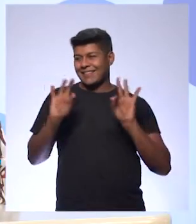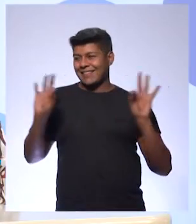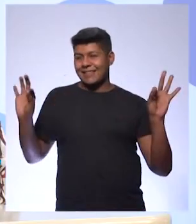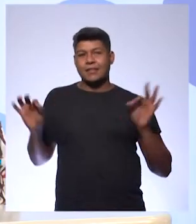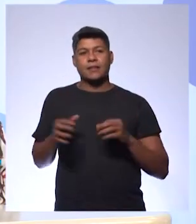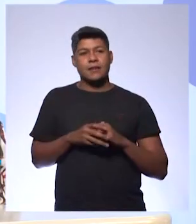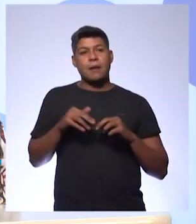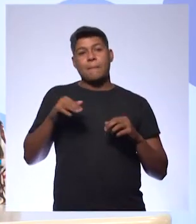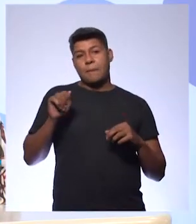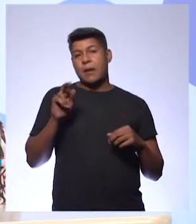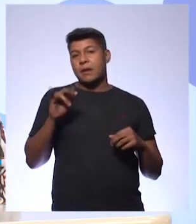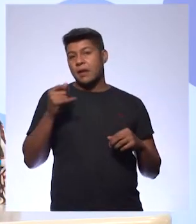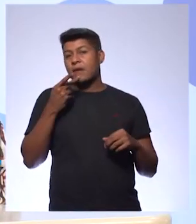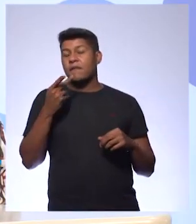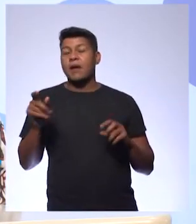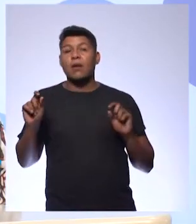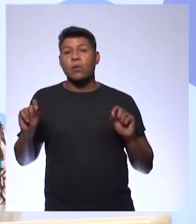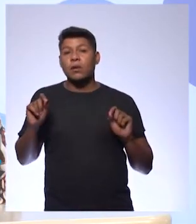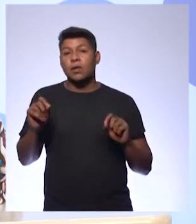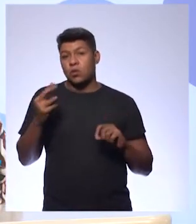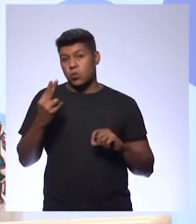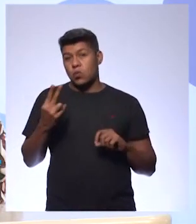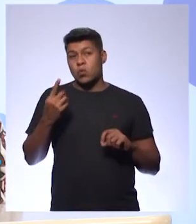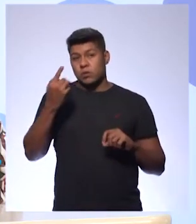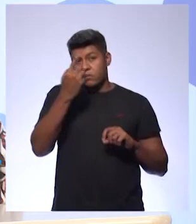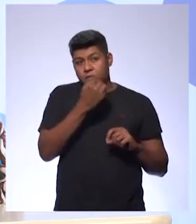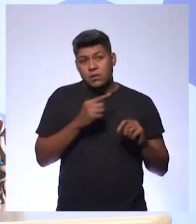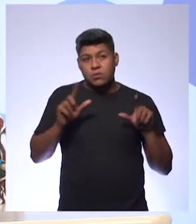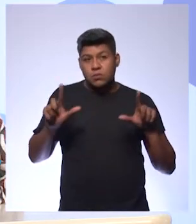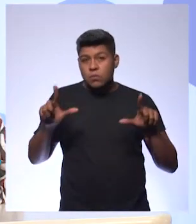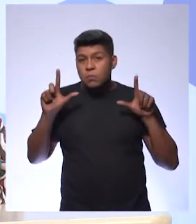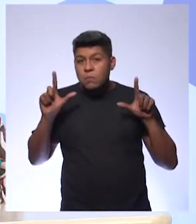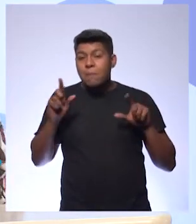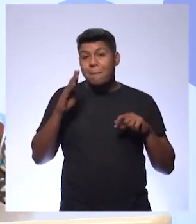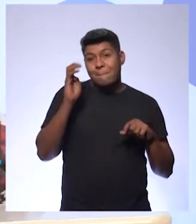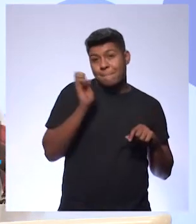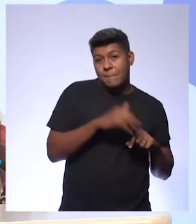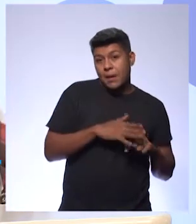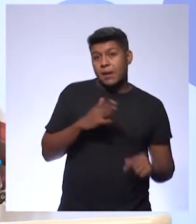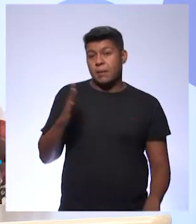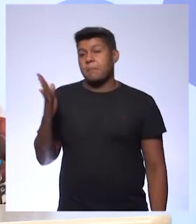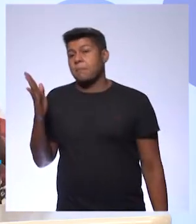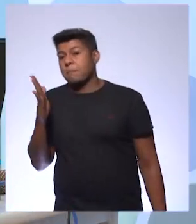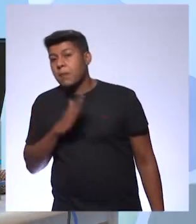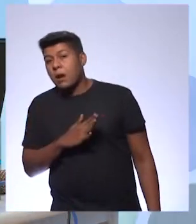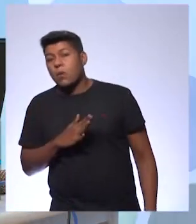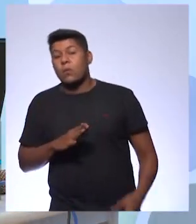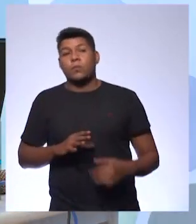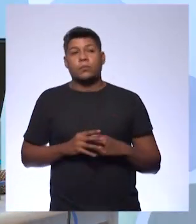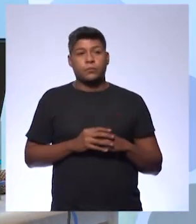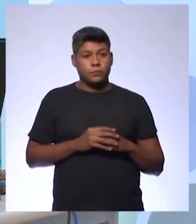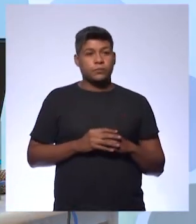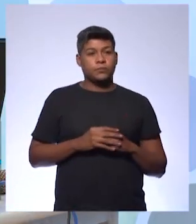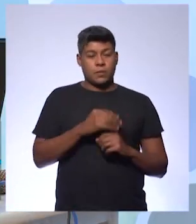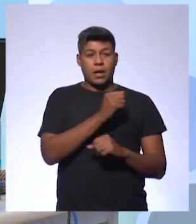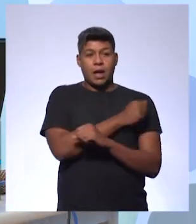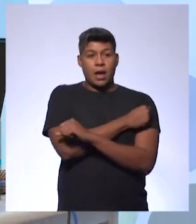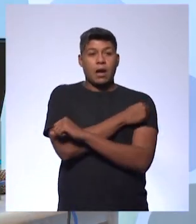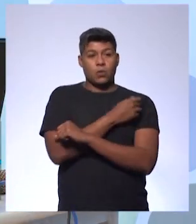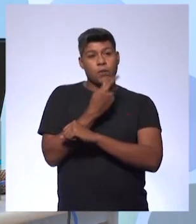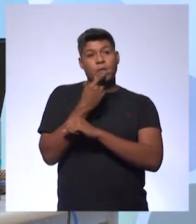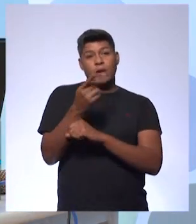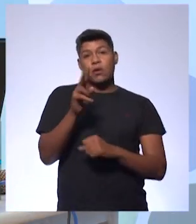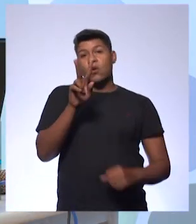também colocou, hein? O que ela colocou? 2 faces, bem e mal. Olha, e aqui tem uma aluna que colocou, deixa eu ver o nome